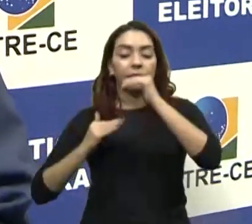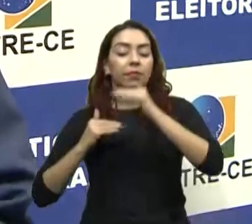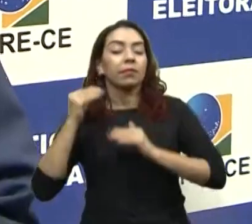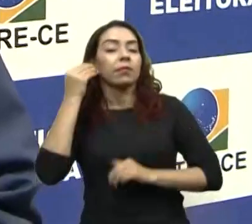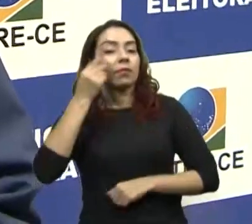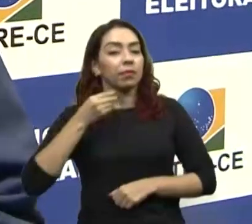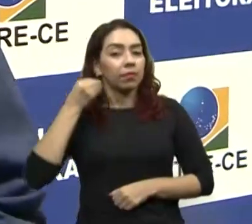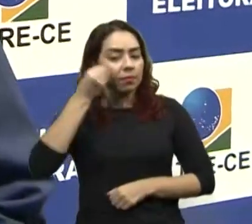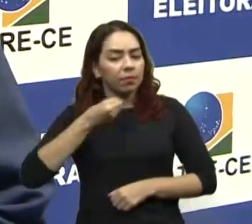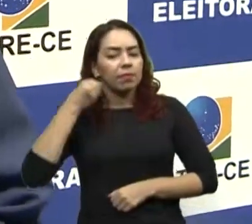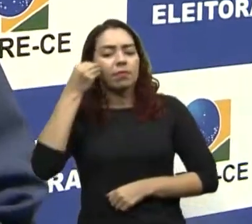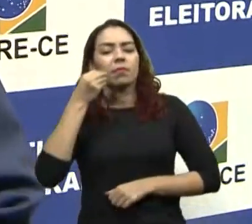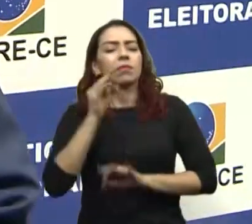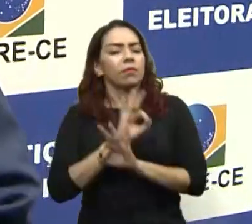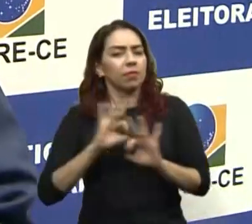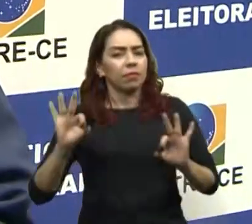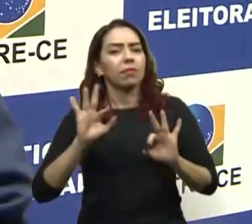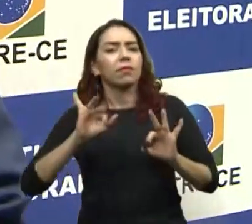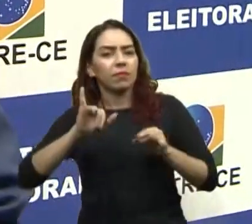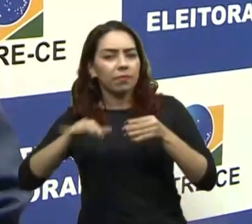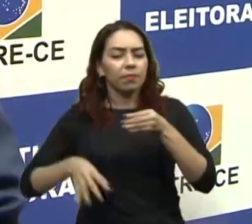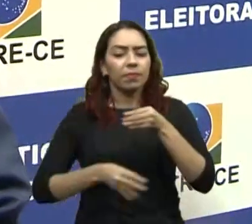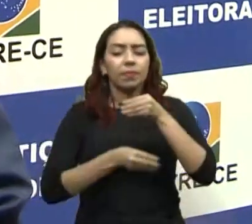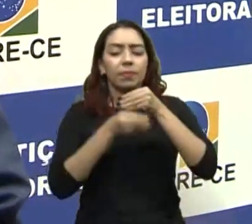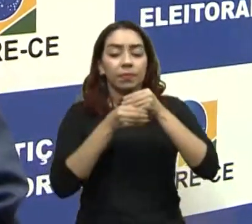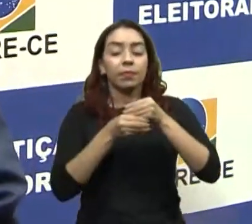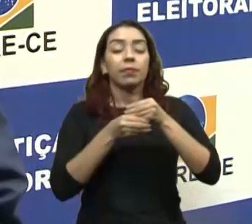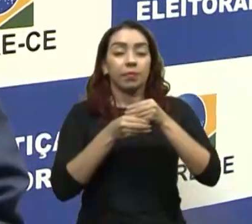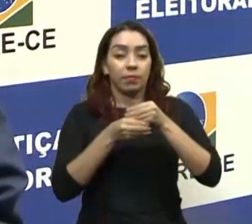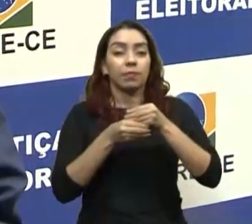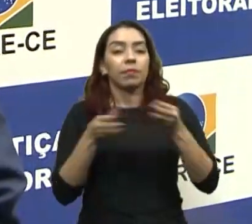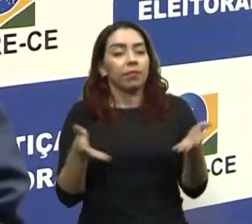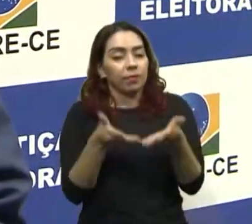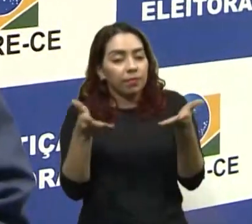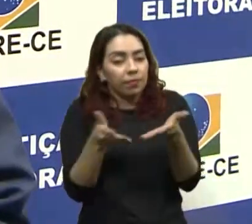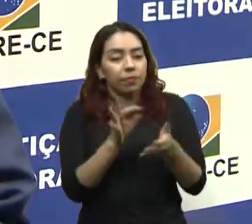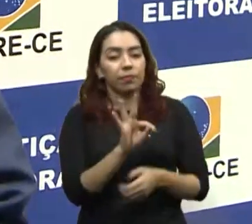sombra de dúvida, dará sua contribuição ao Tribunal Regional Eleitoral do Ceará.